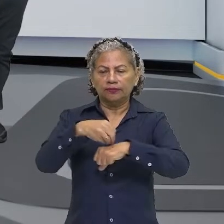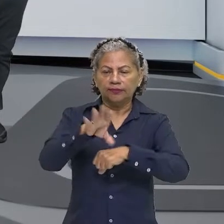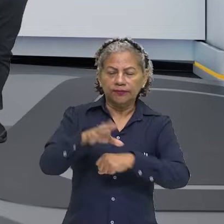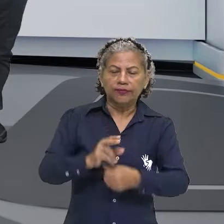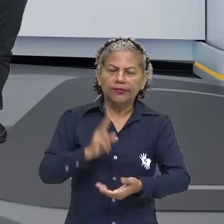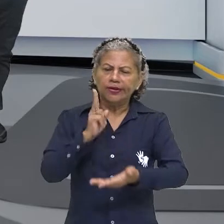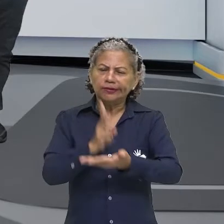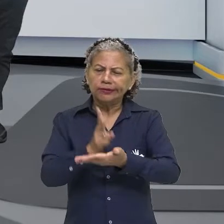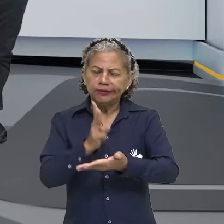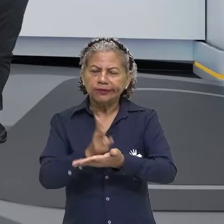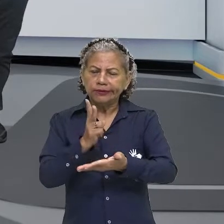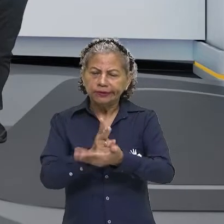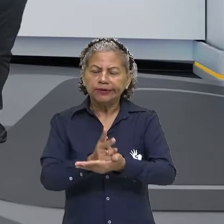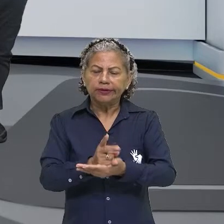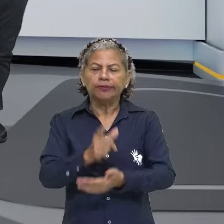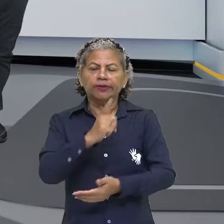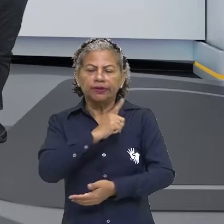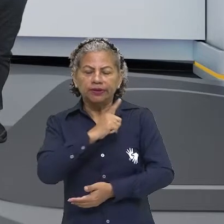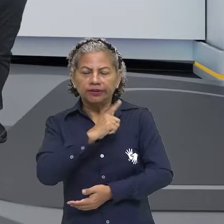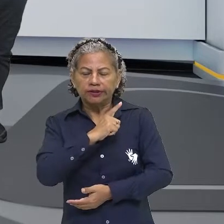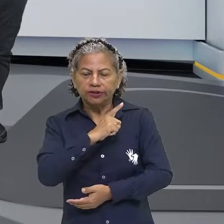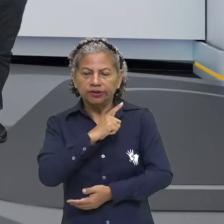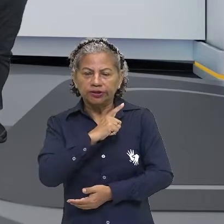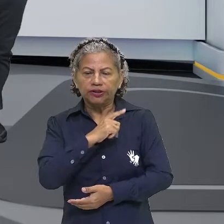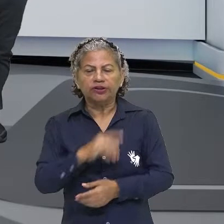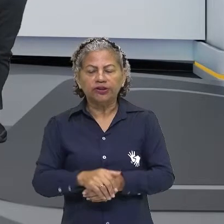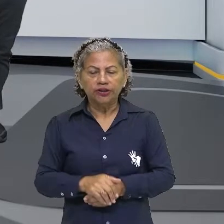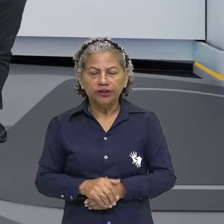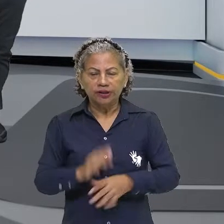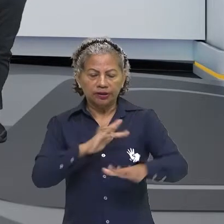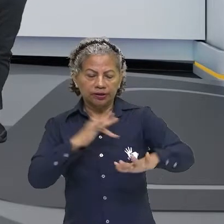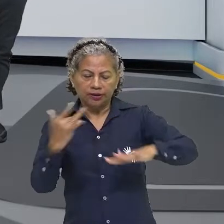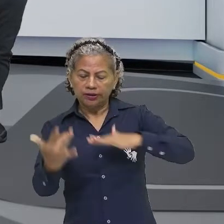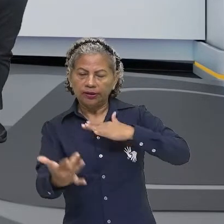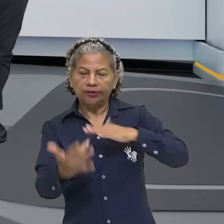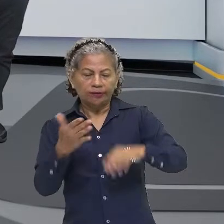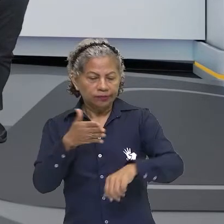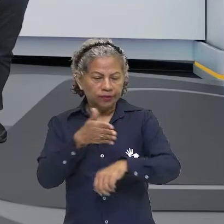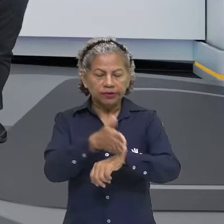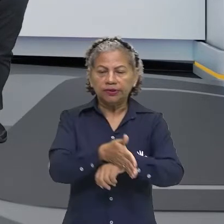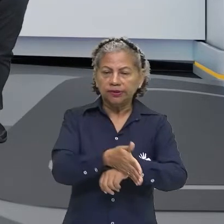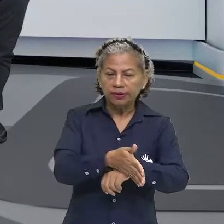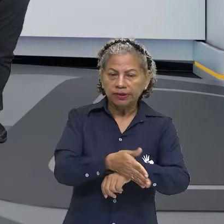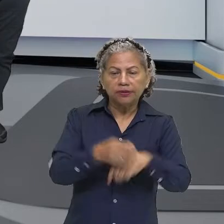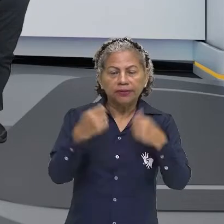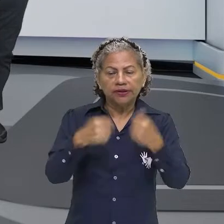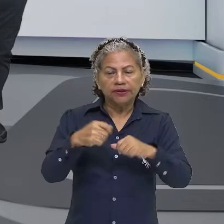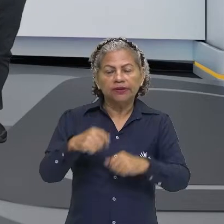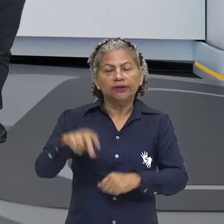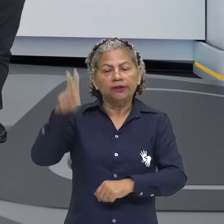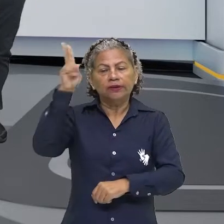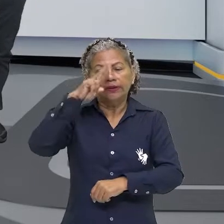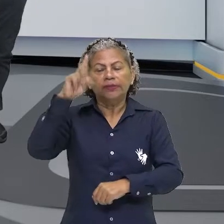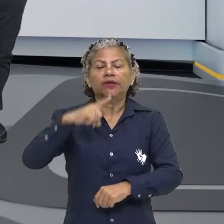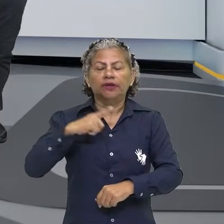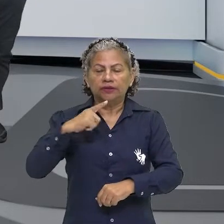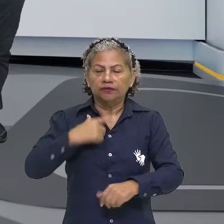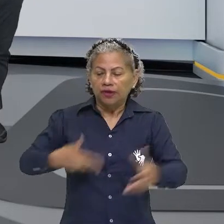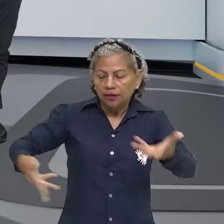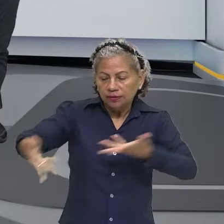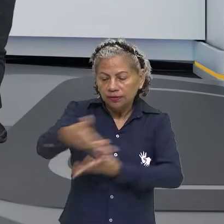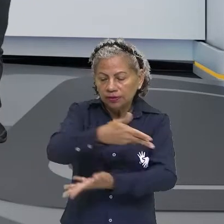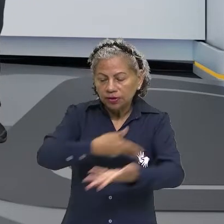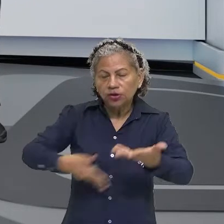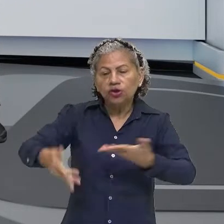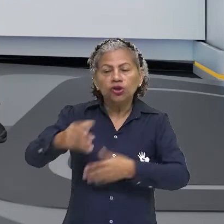em fóruns, grupos, redes sociais, precisamos lembrar que vamos interagir com uma pessoa do